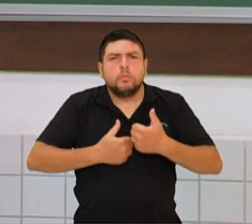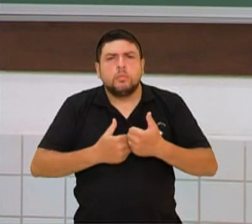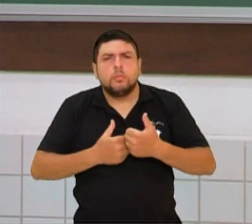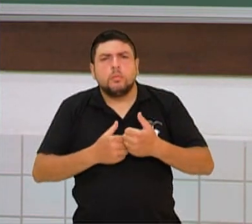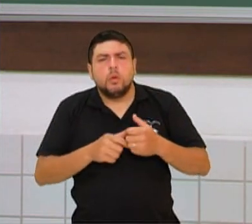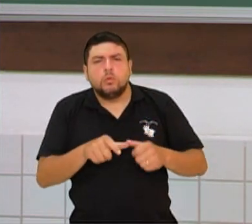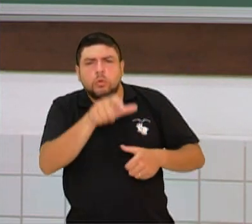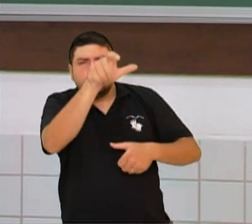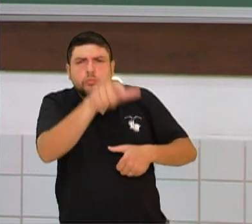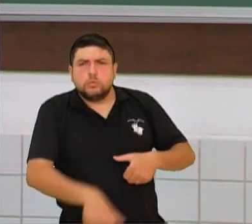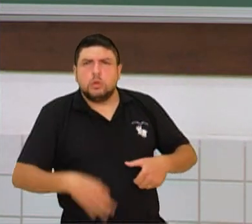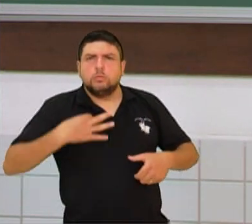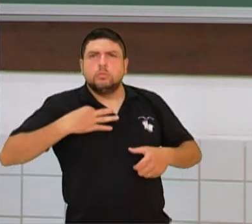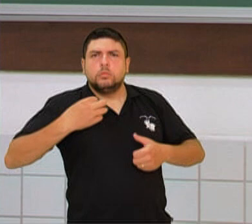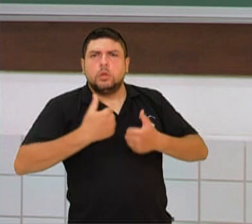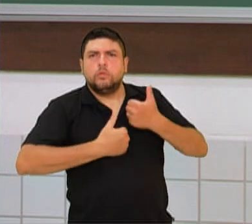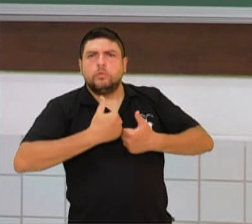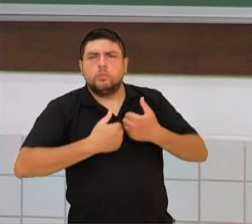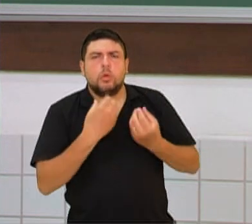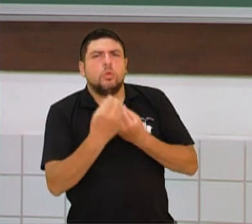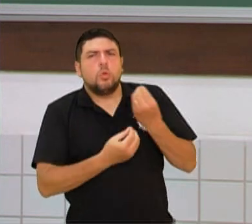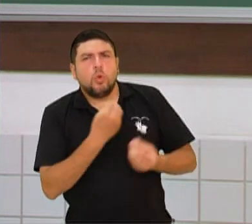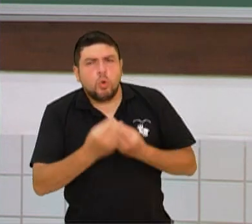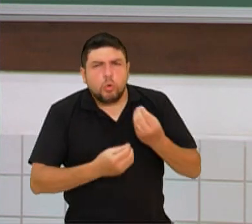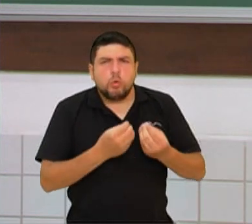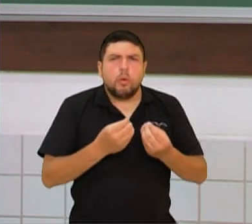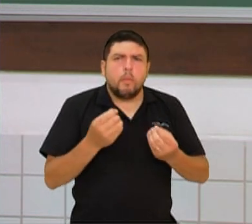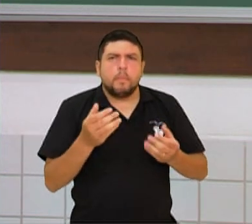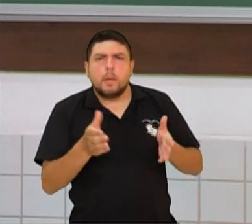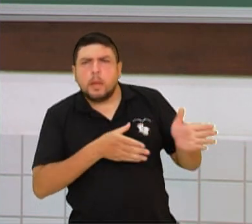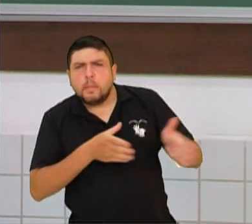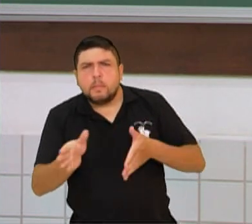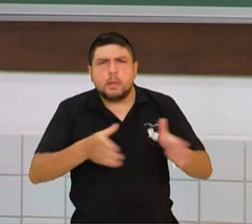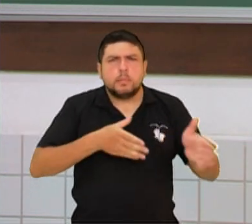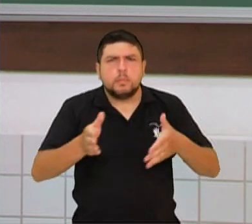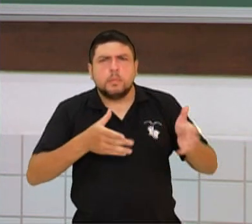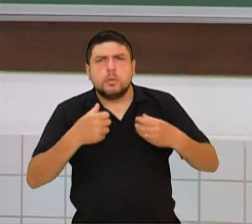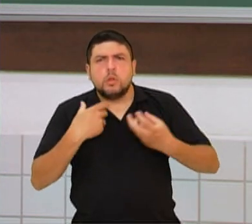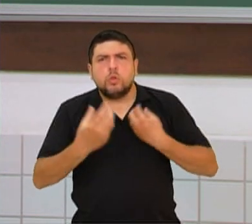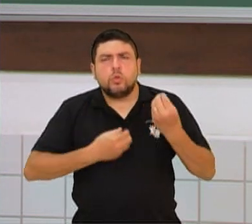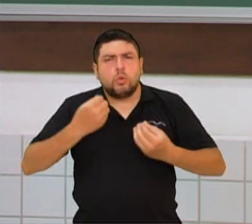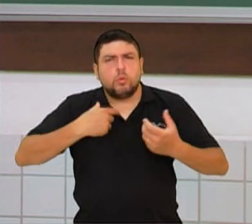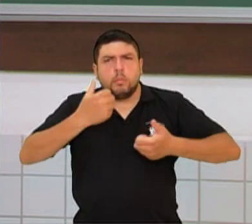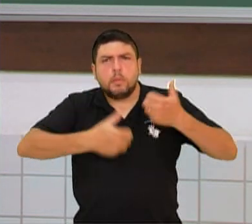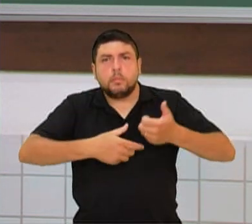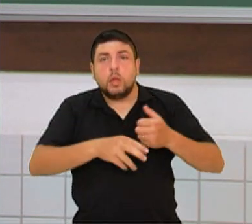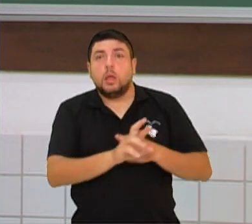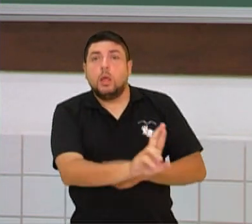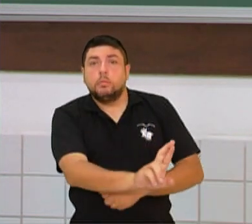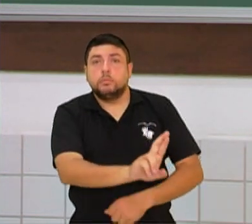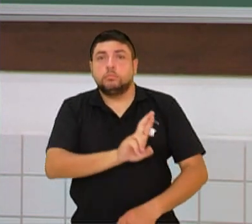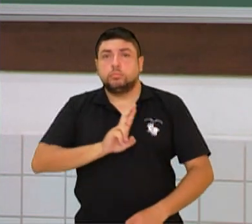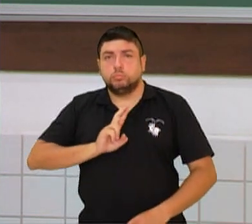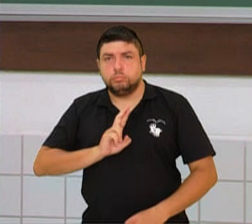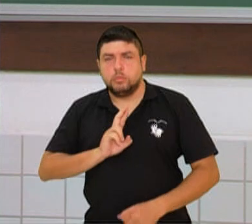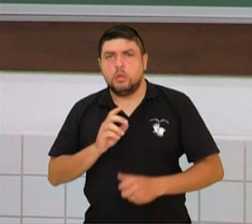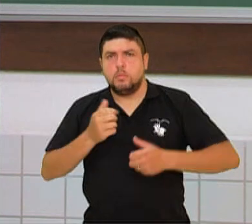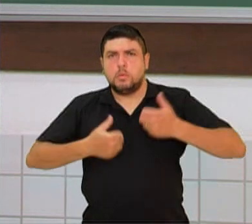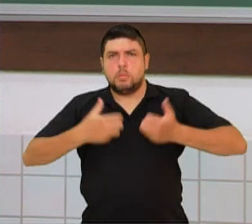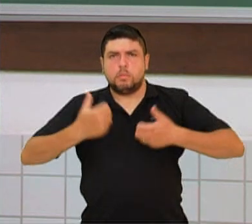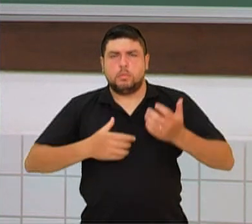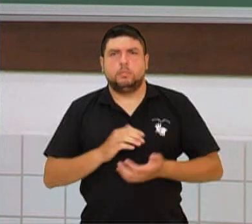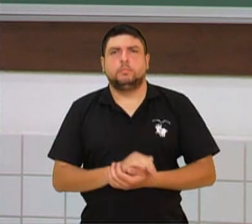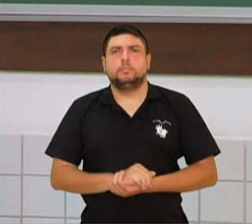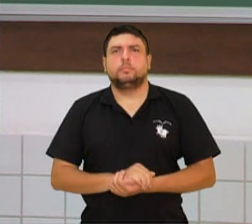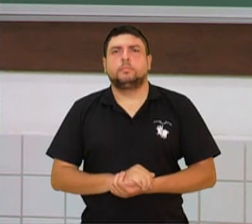jogador responde, como é que foi e tal, e como é que foi aquele lance, isso, aquilo, e ele então responde ali,